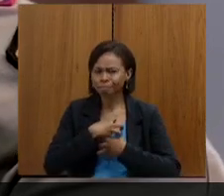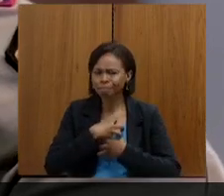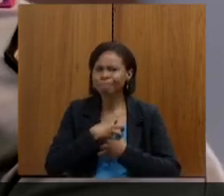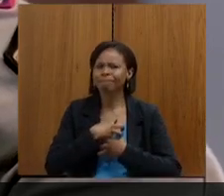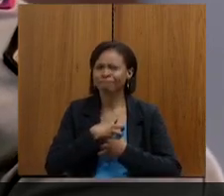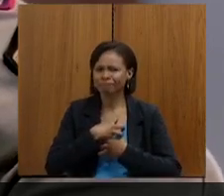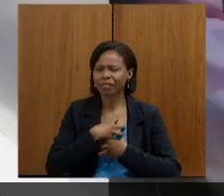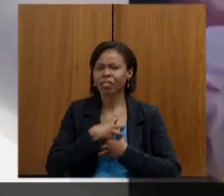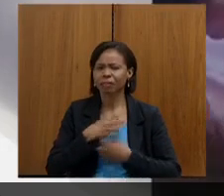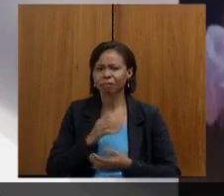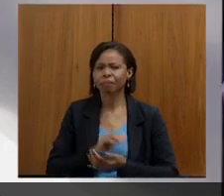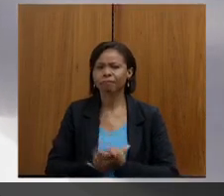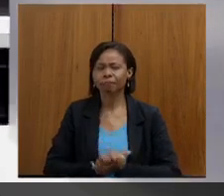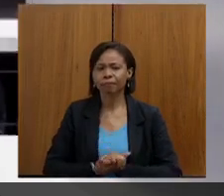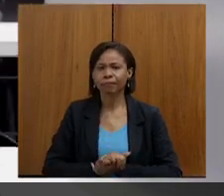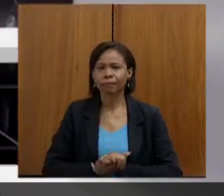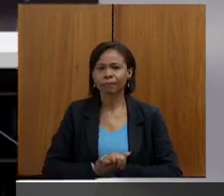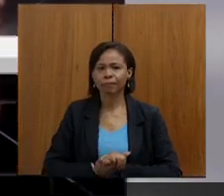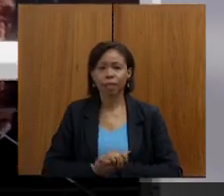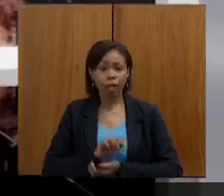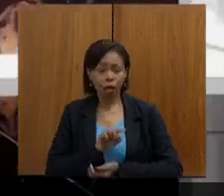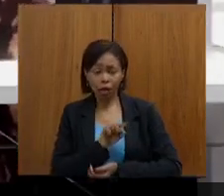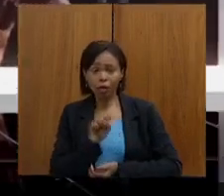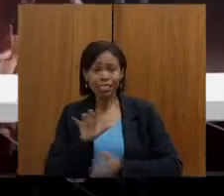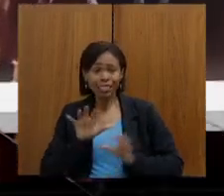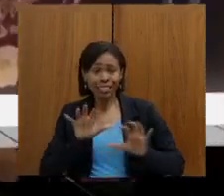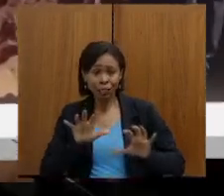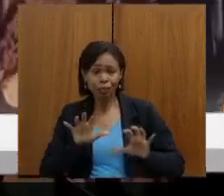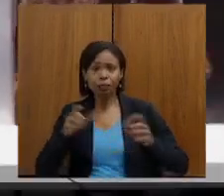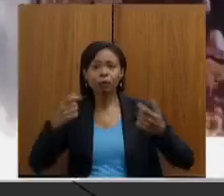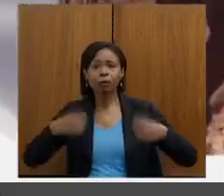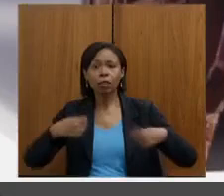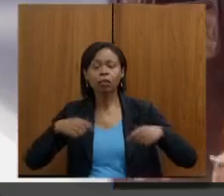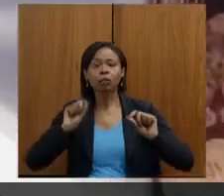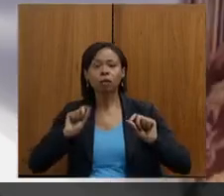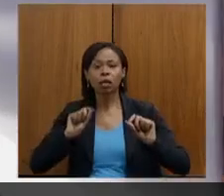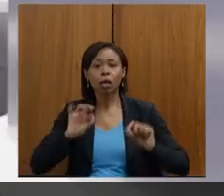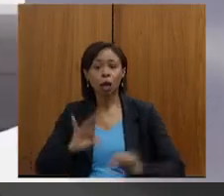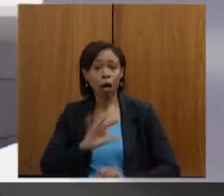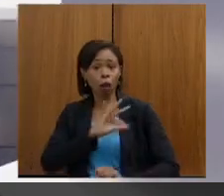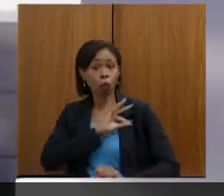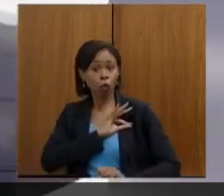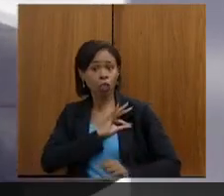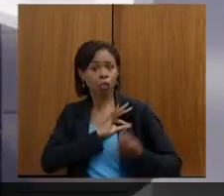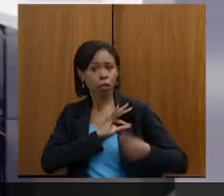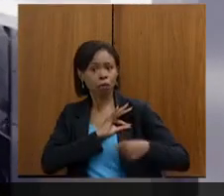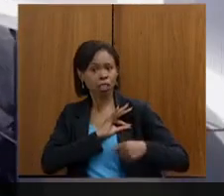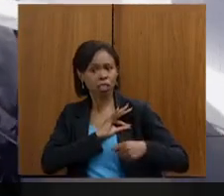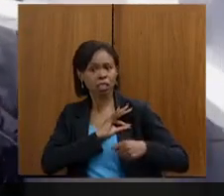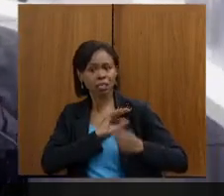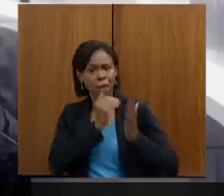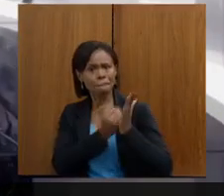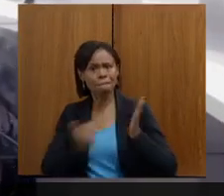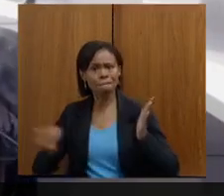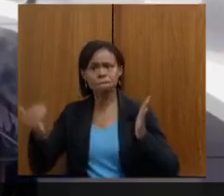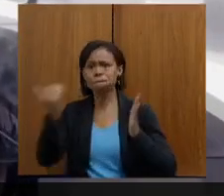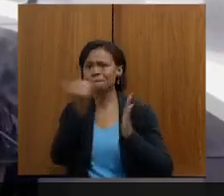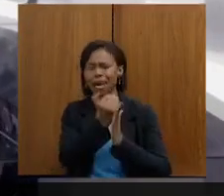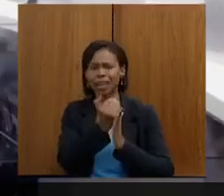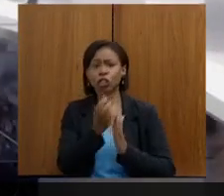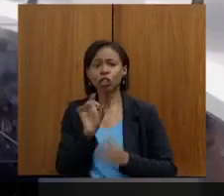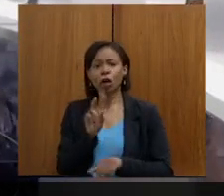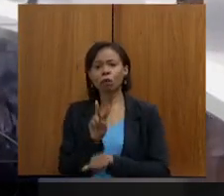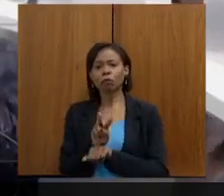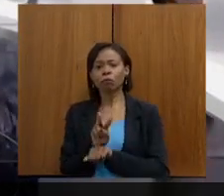quase sempre e isso exige que sejamos capazes de ir além do policiar